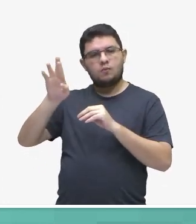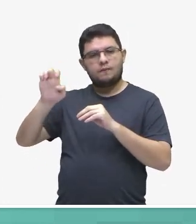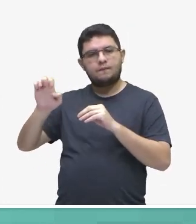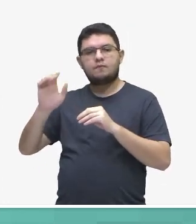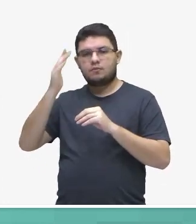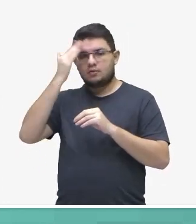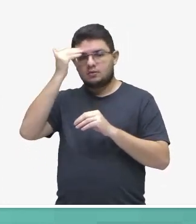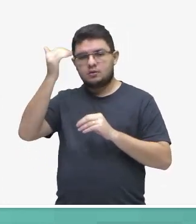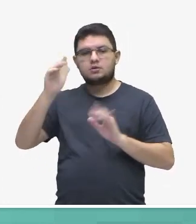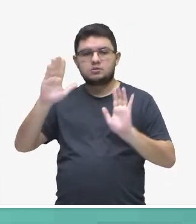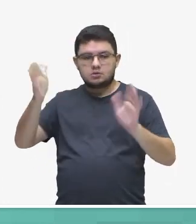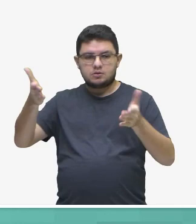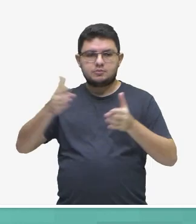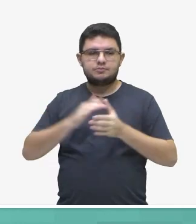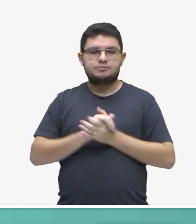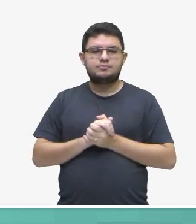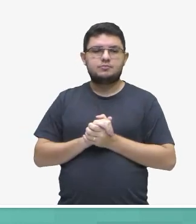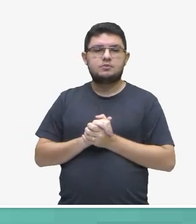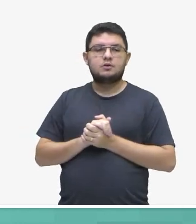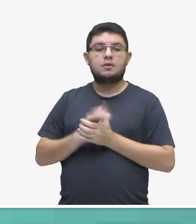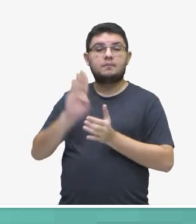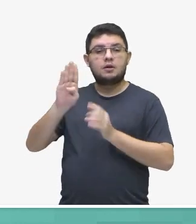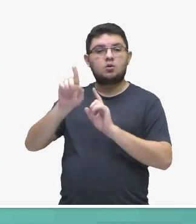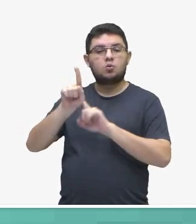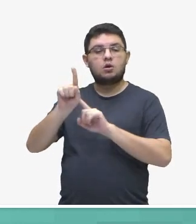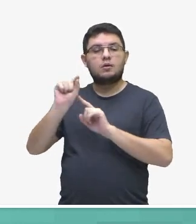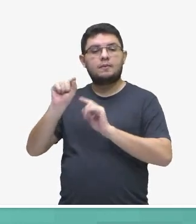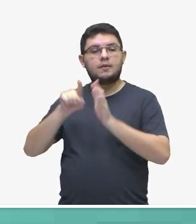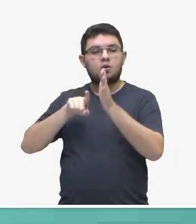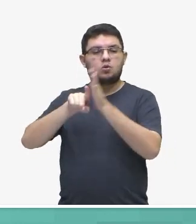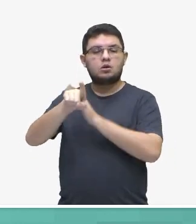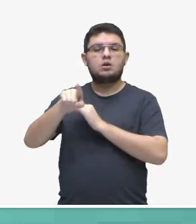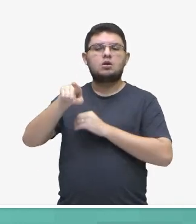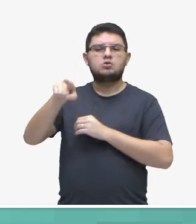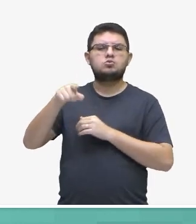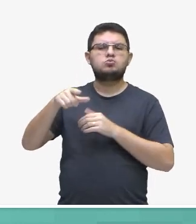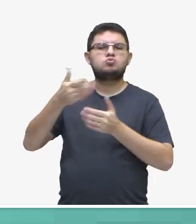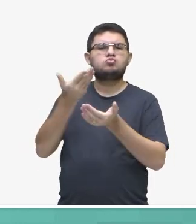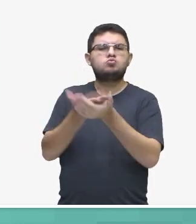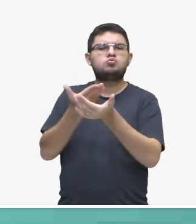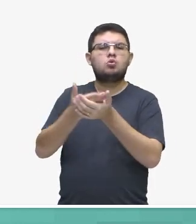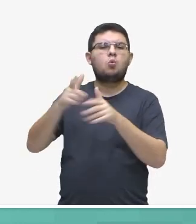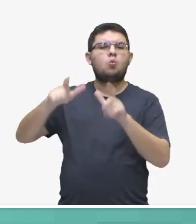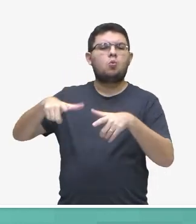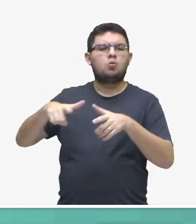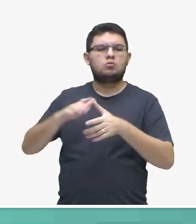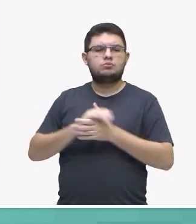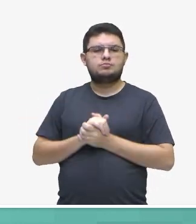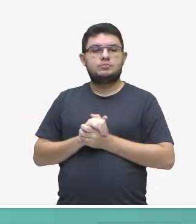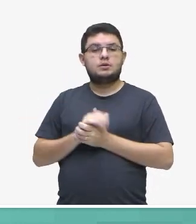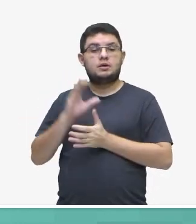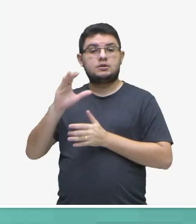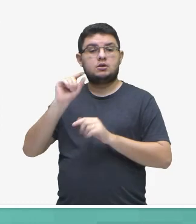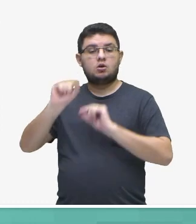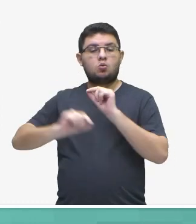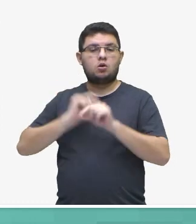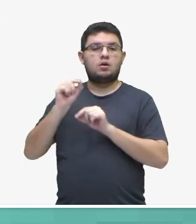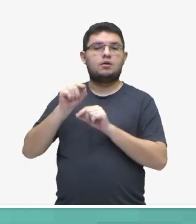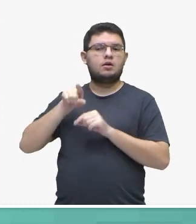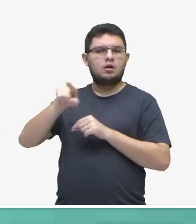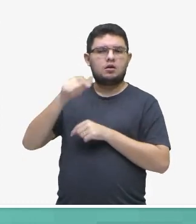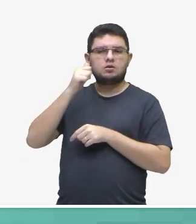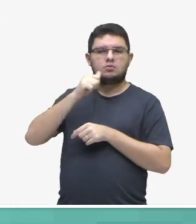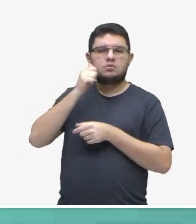he study? Onde ele estuda. E na letra C, what does she study? O que ela estuda, tá bom? É